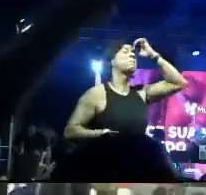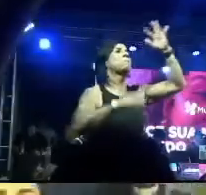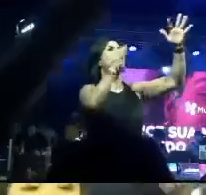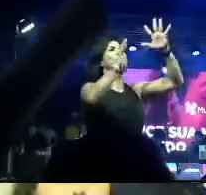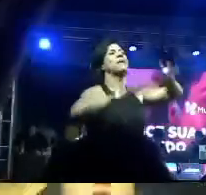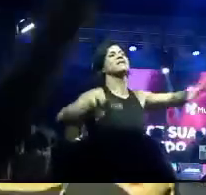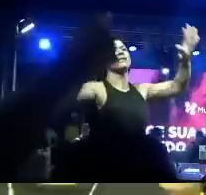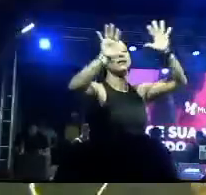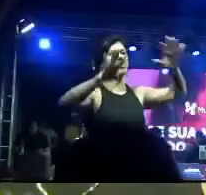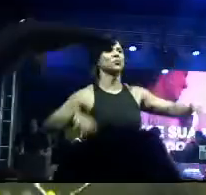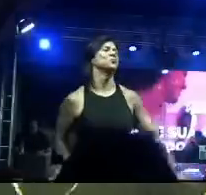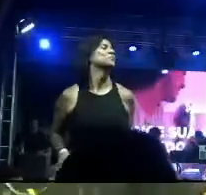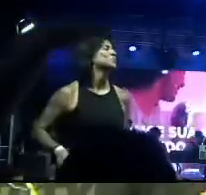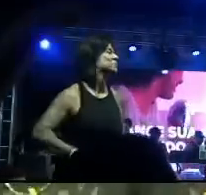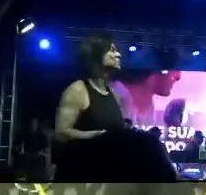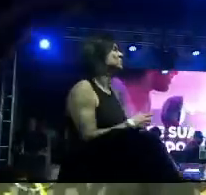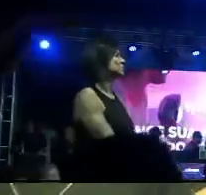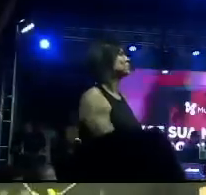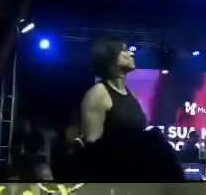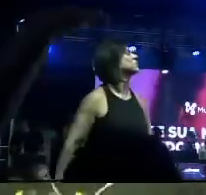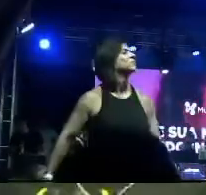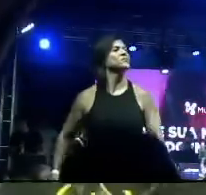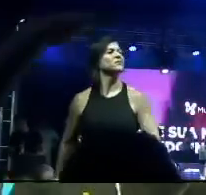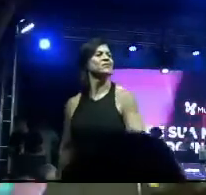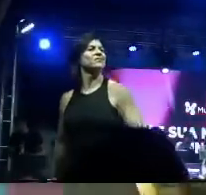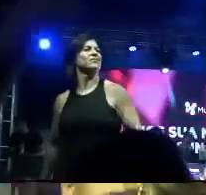Gol Gol Gol Gol